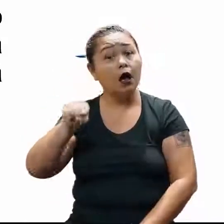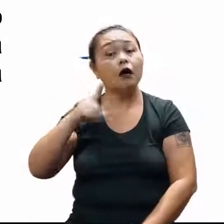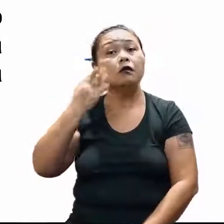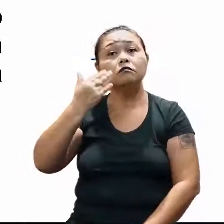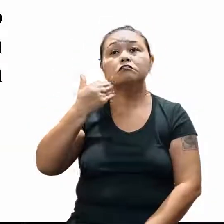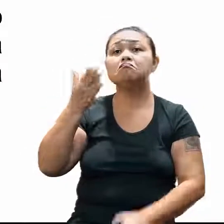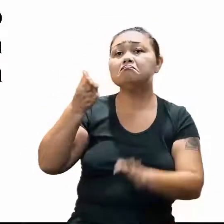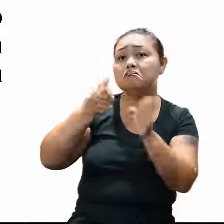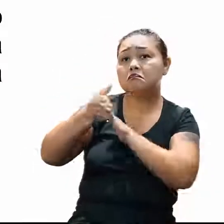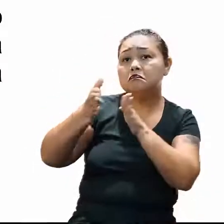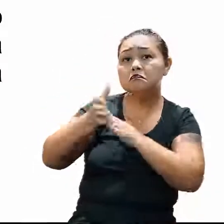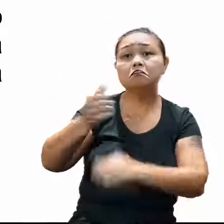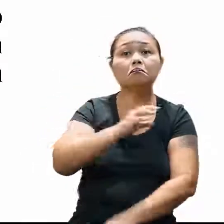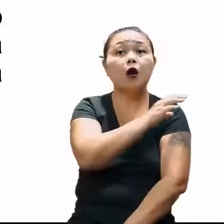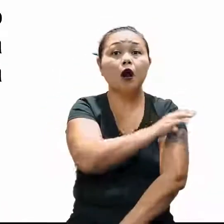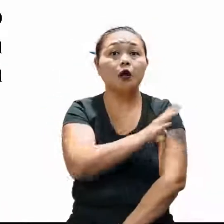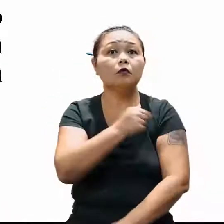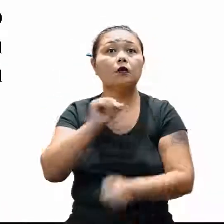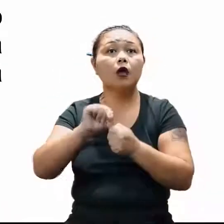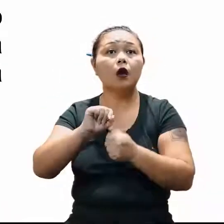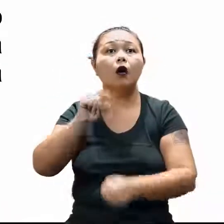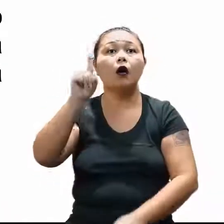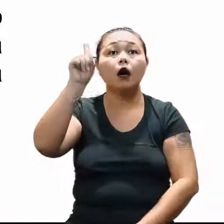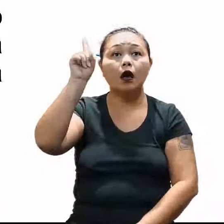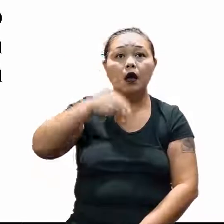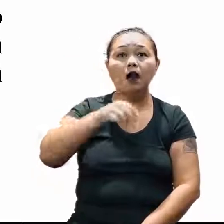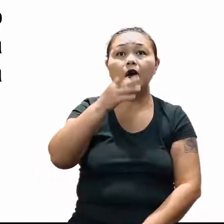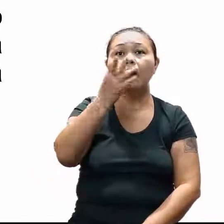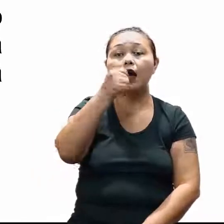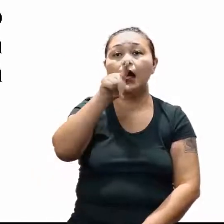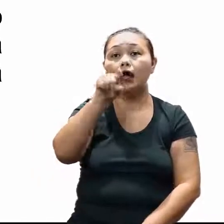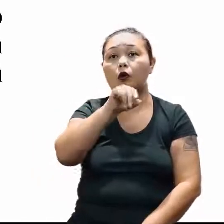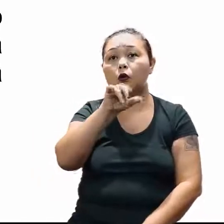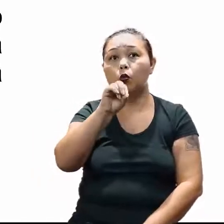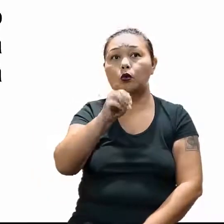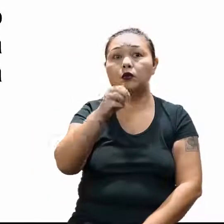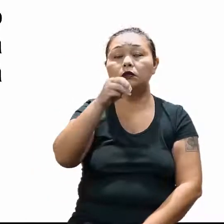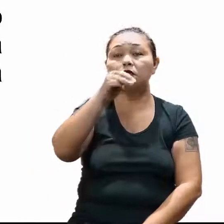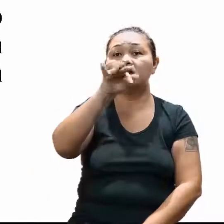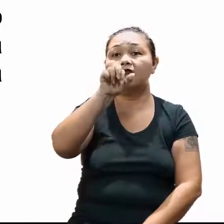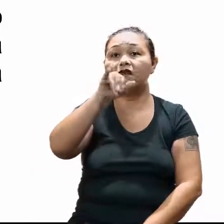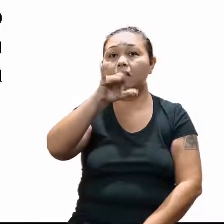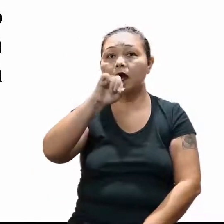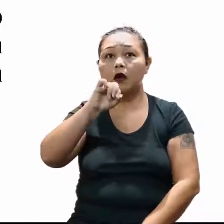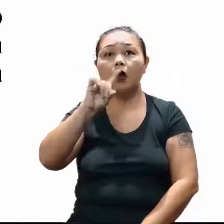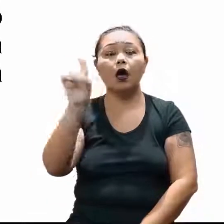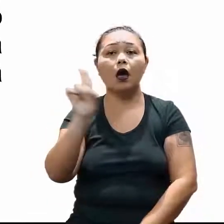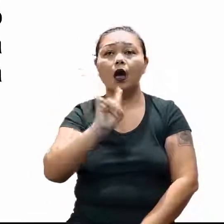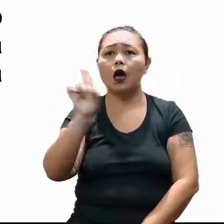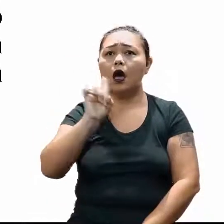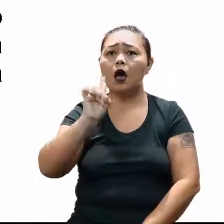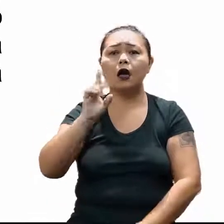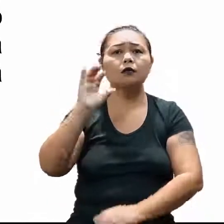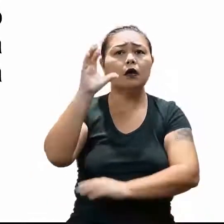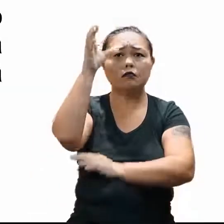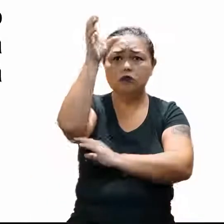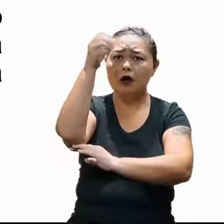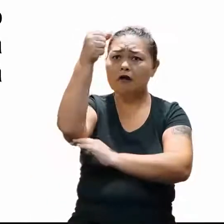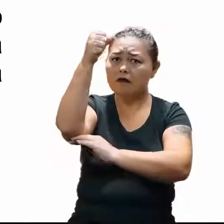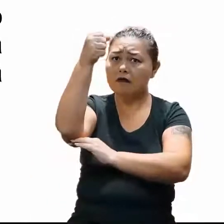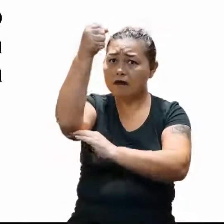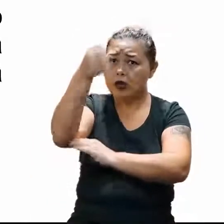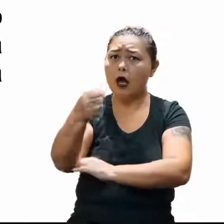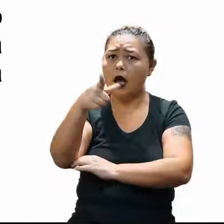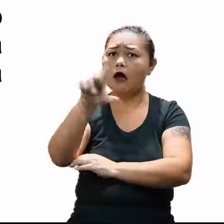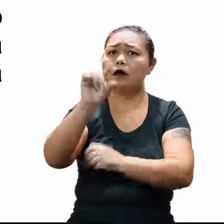aconselhado pelo capitão Aloysio Ferreira, que era o diretor da Estrada de Ferro Madeira Mamoré, a não mandar arrancar, como era